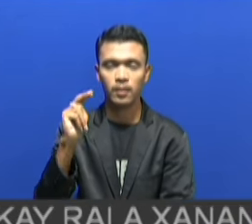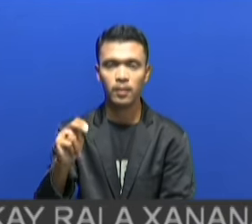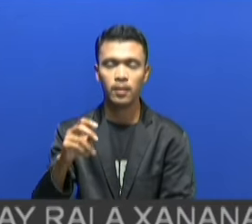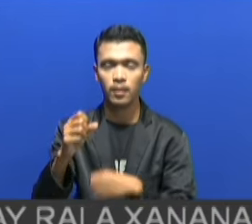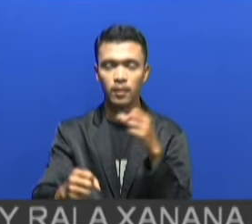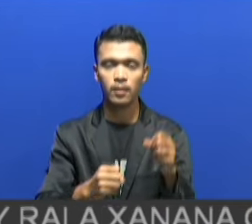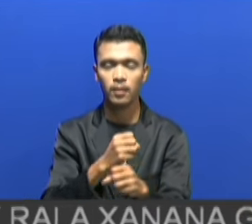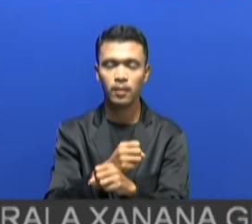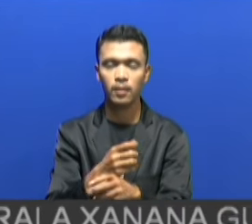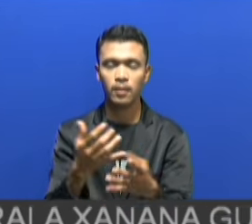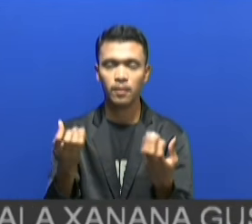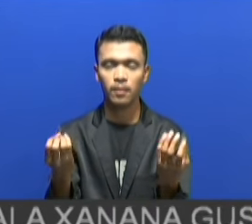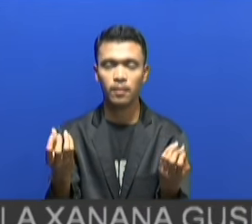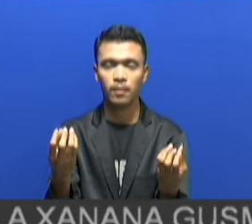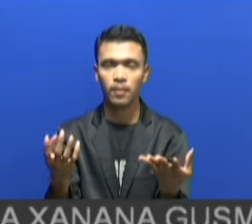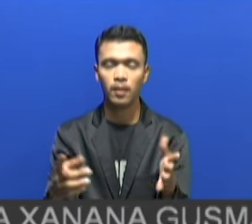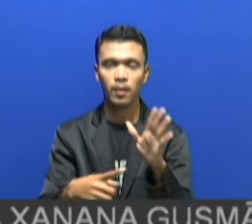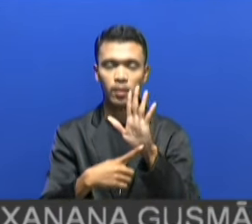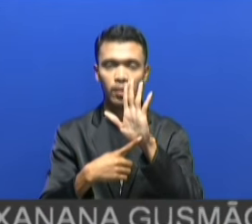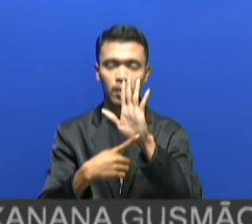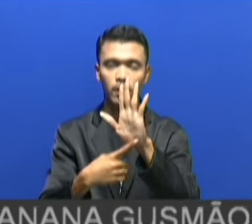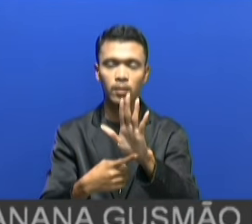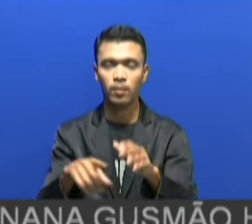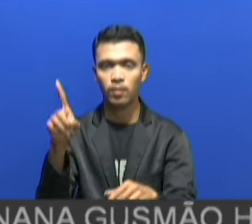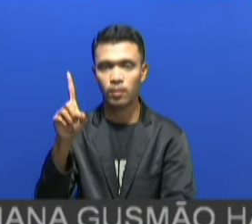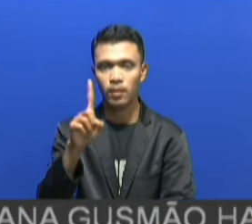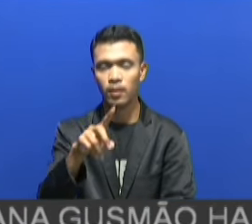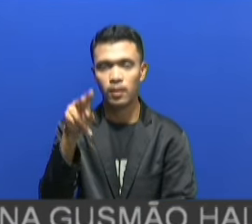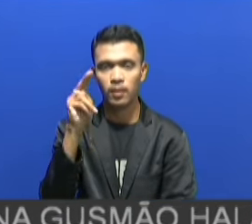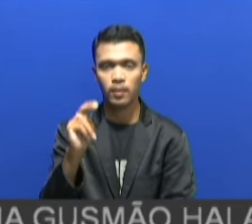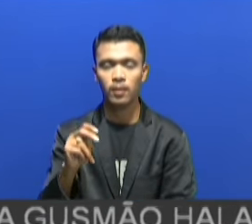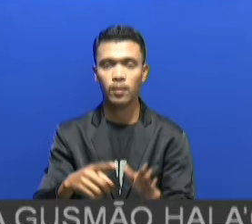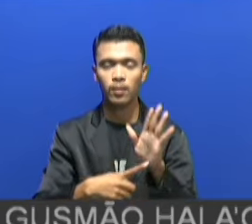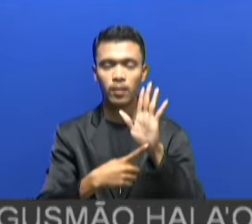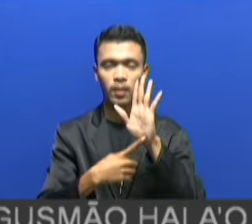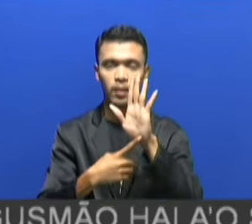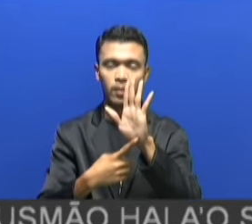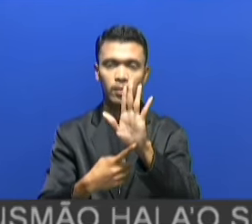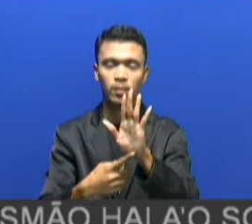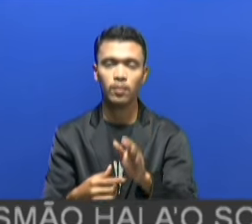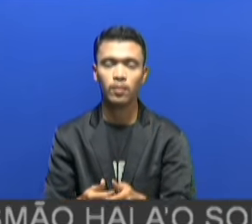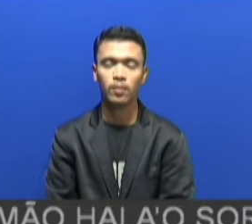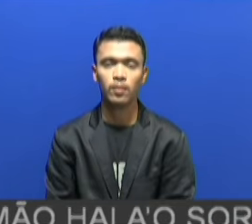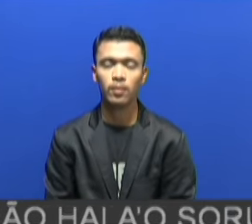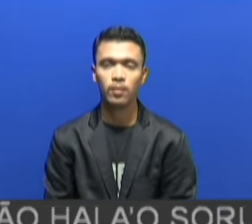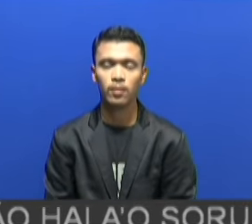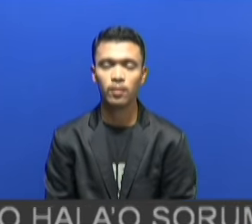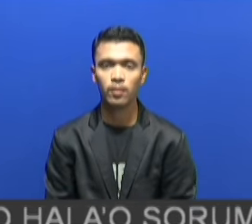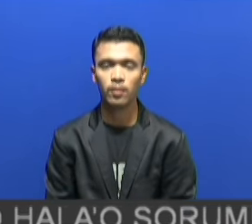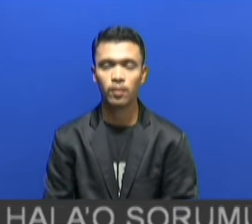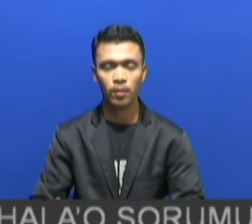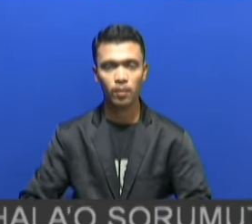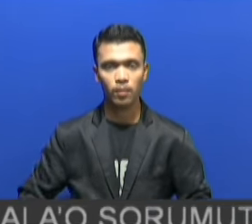Lugo Pira Nebernaro, a turno de você Sira Nebernaro, a turno de você Sira Nebernaro,